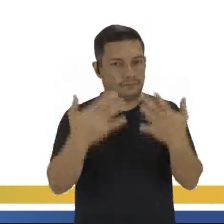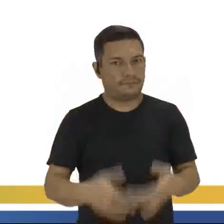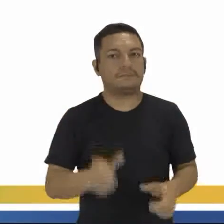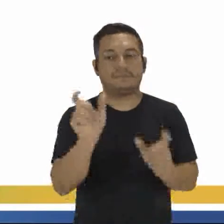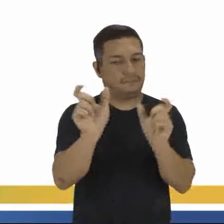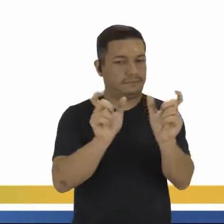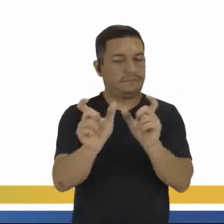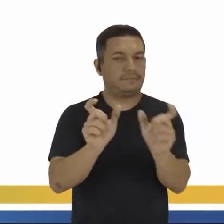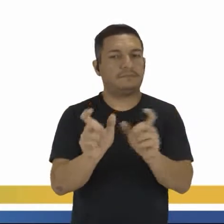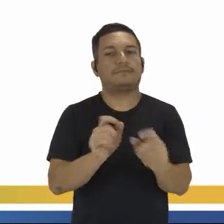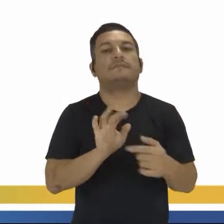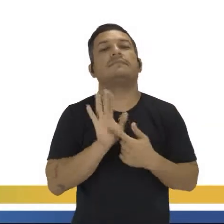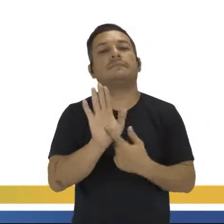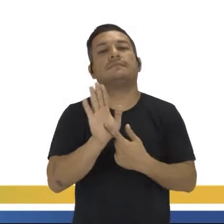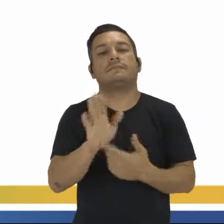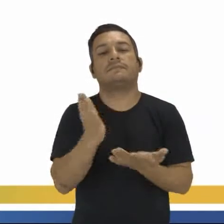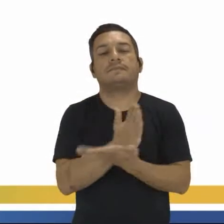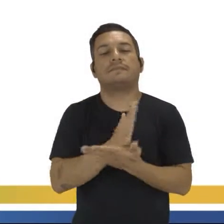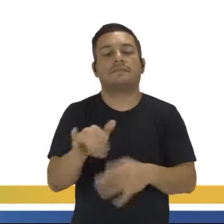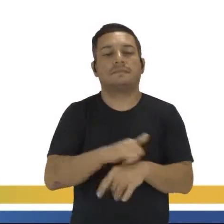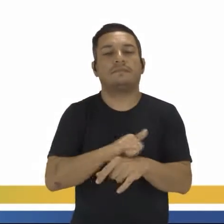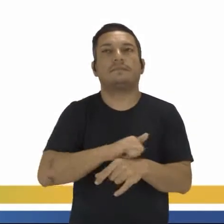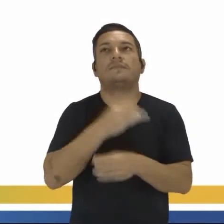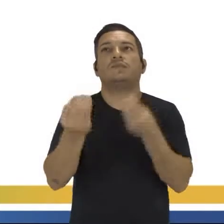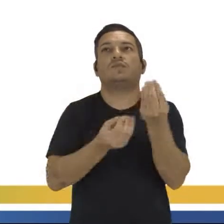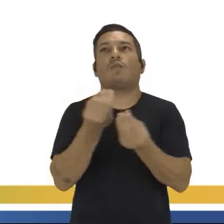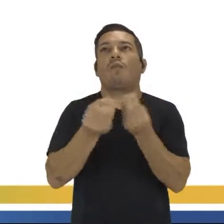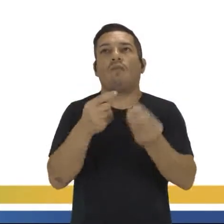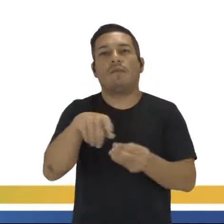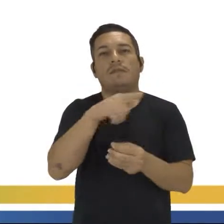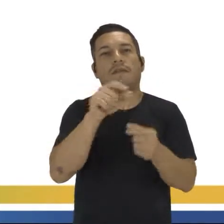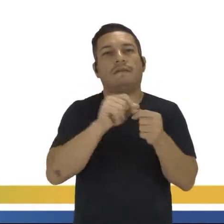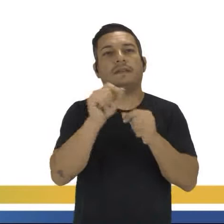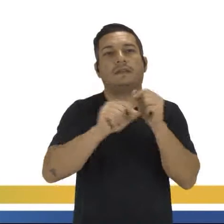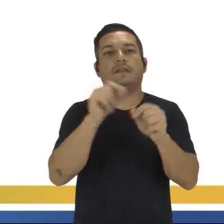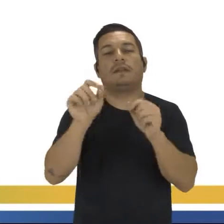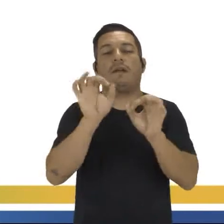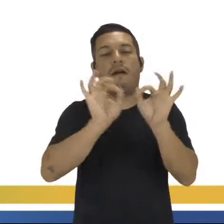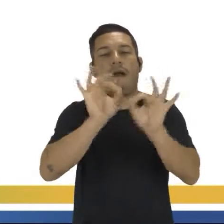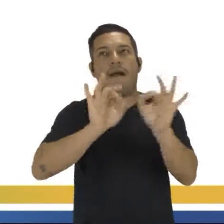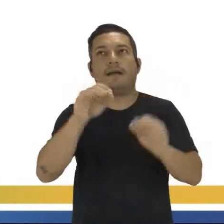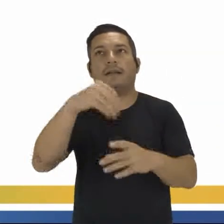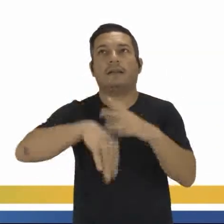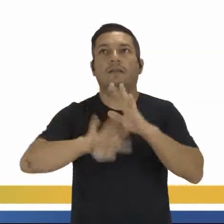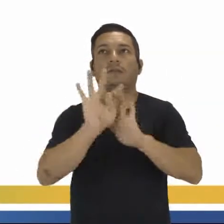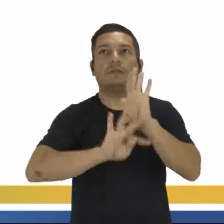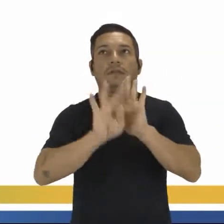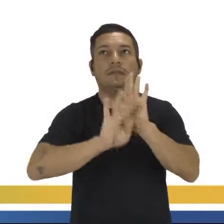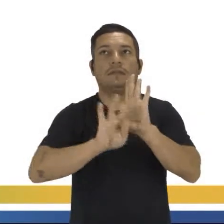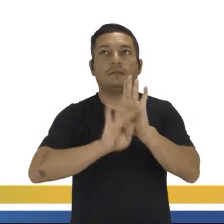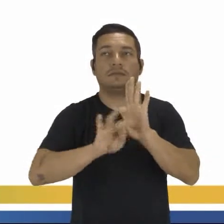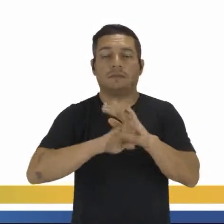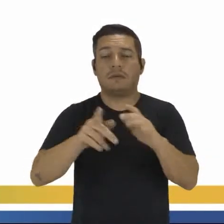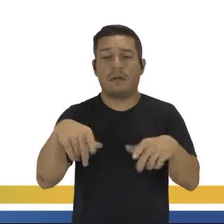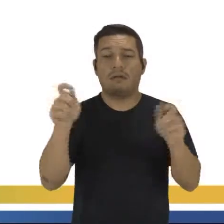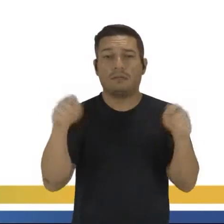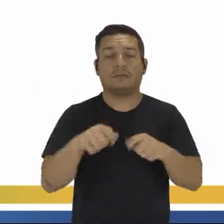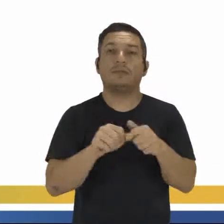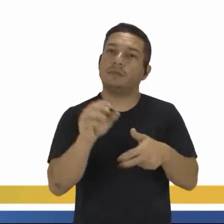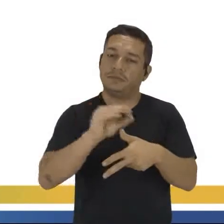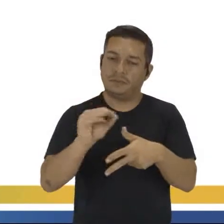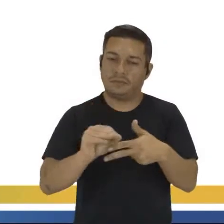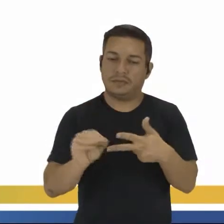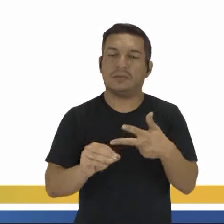sobre elas. Eu vou trazer algumas estratégias de como você fazer articulação dentro do seu texto. Aliás, essa é uma das competências do